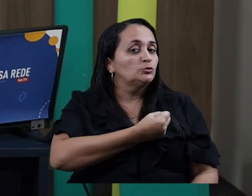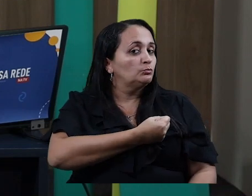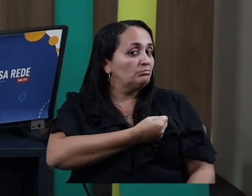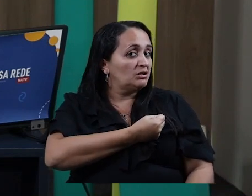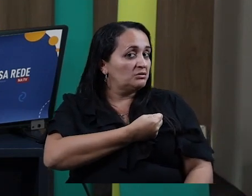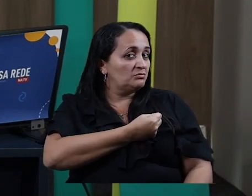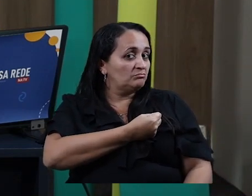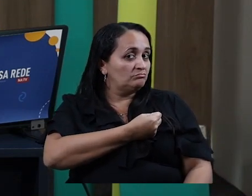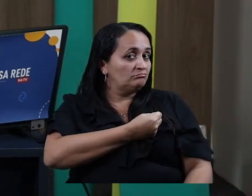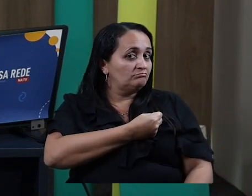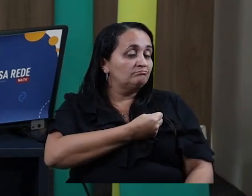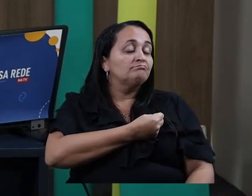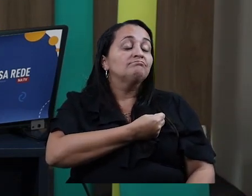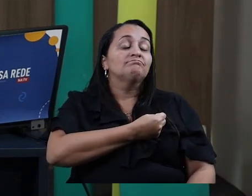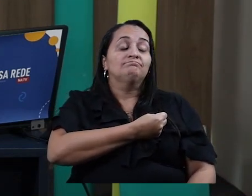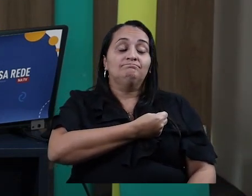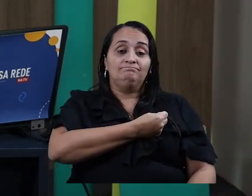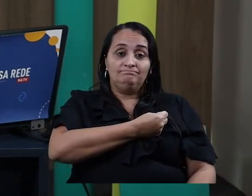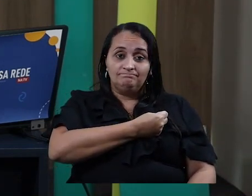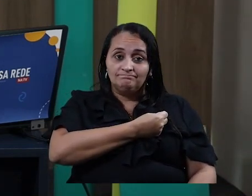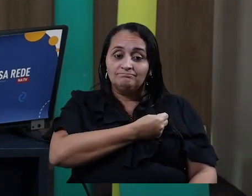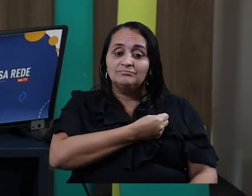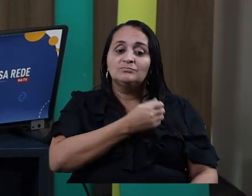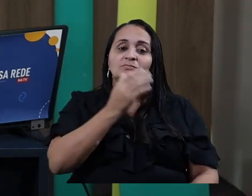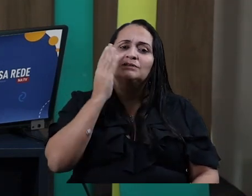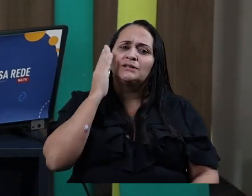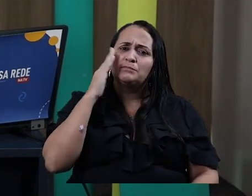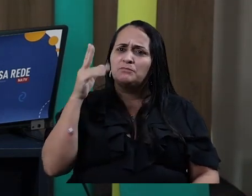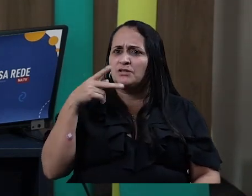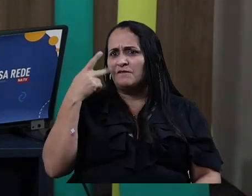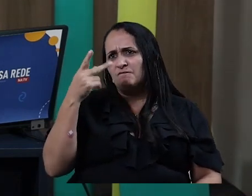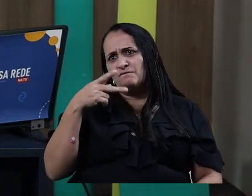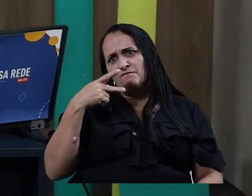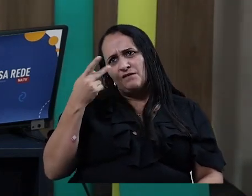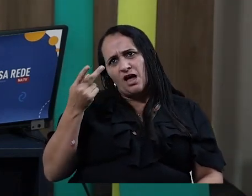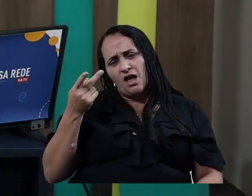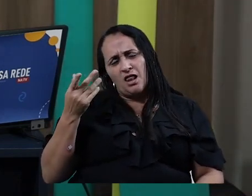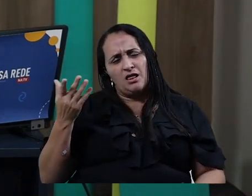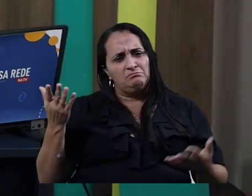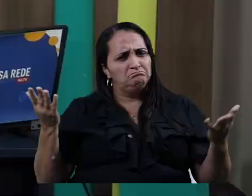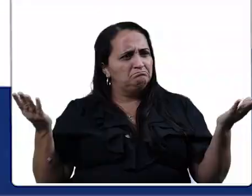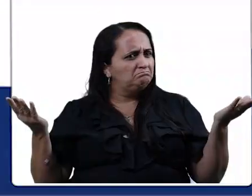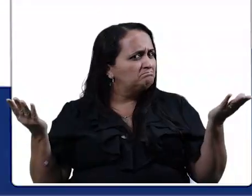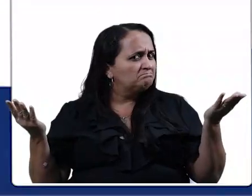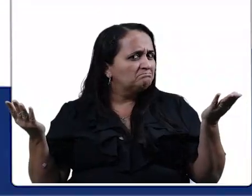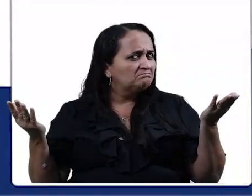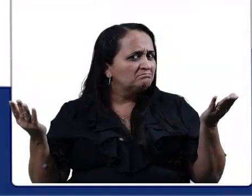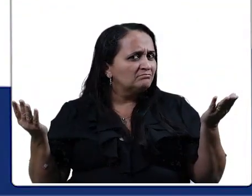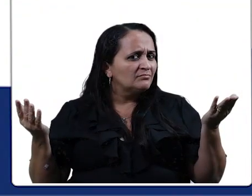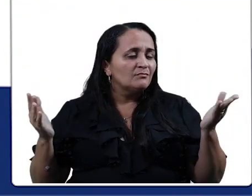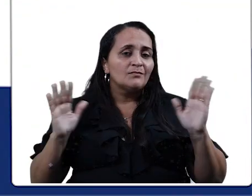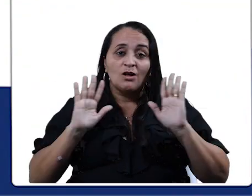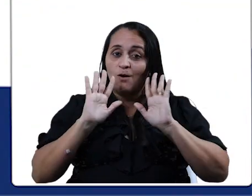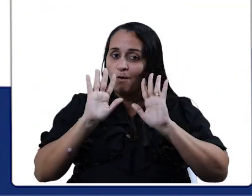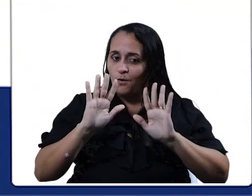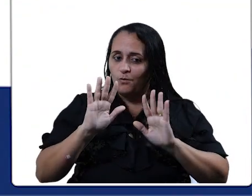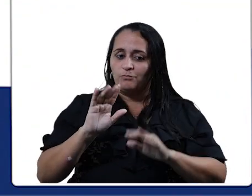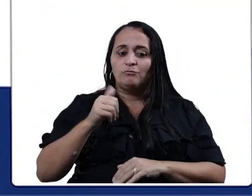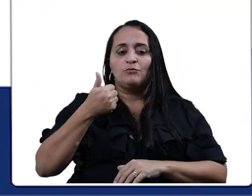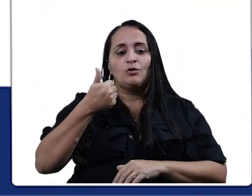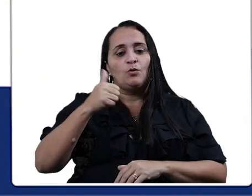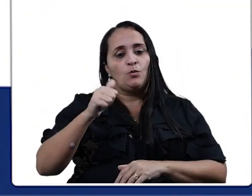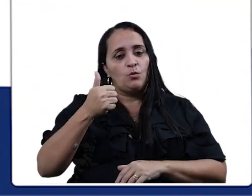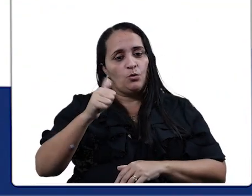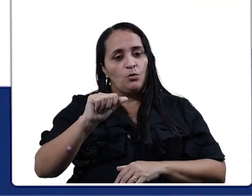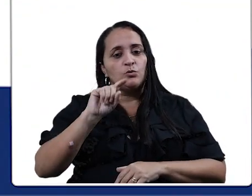nossa escrita numérica através da nossa fala? Pense aí nessa dica, porque o número é